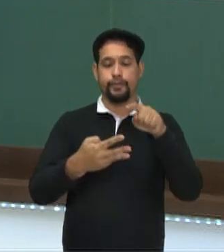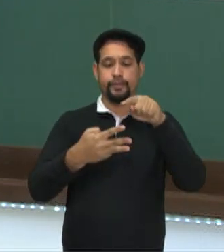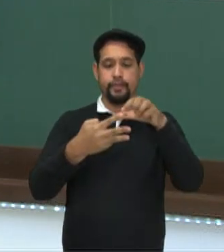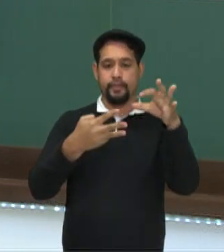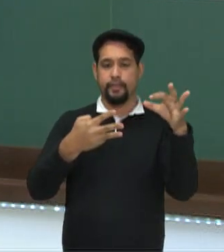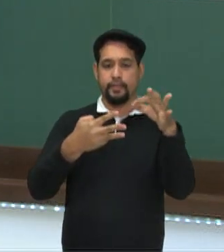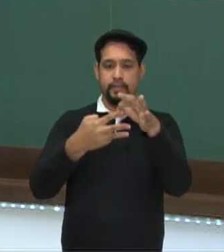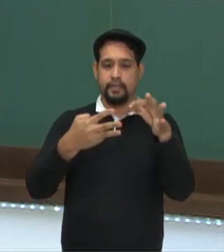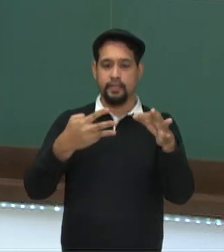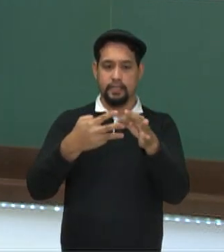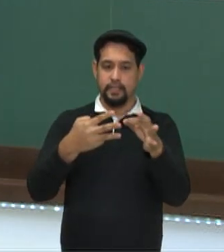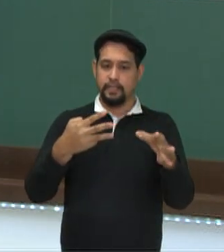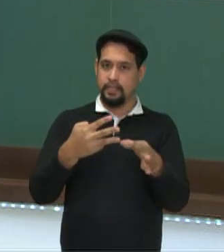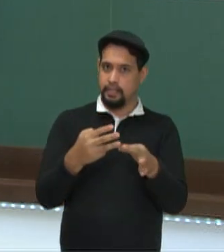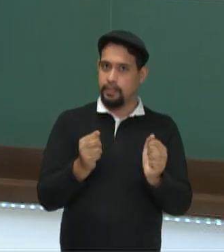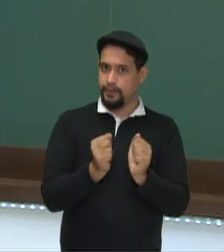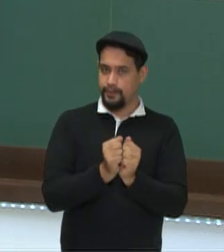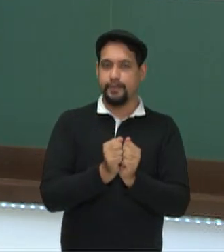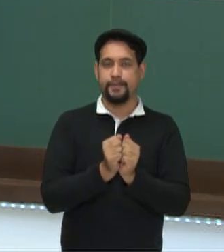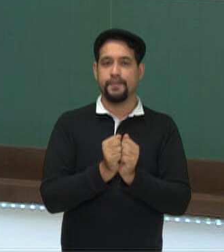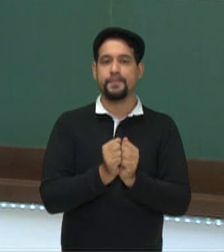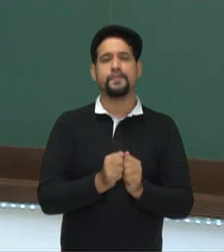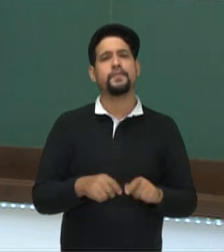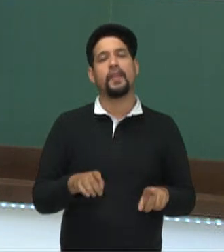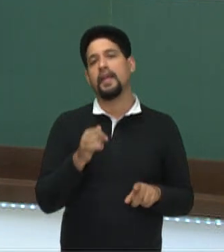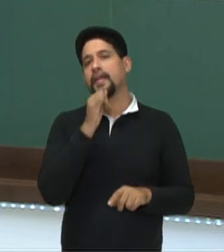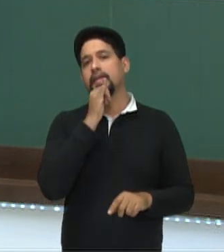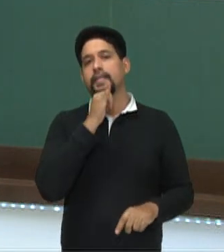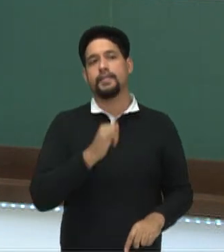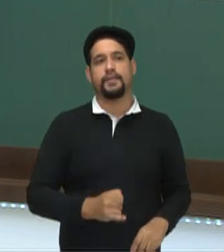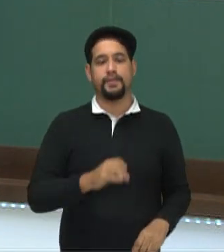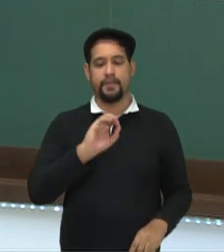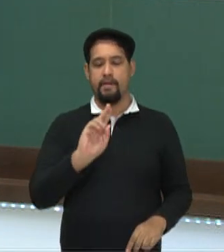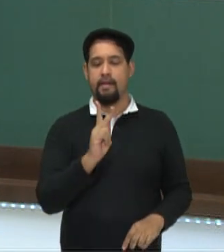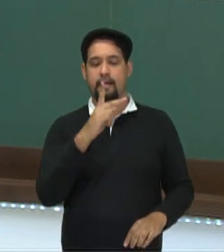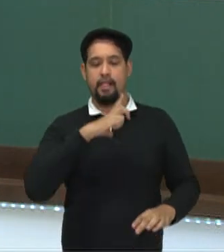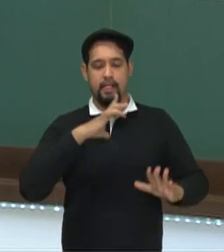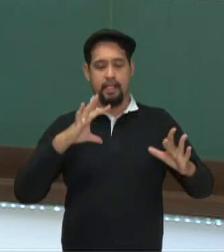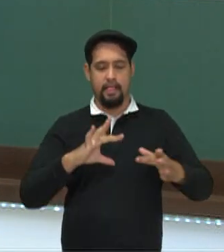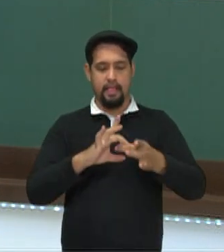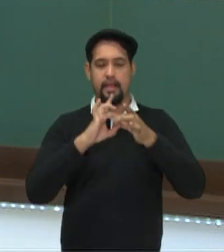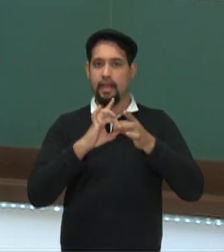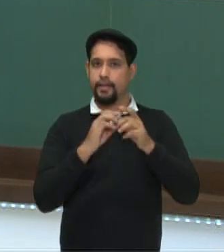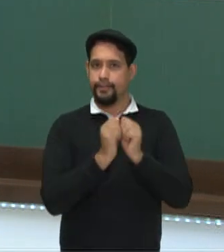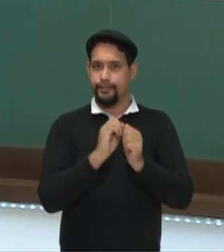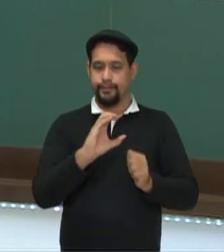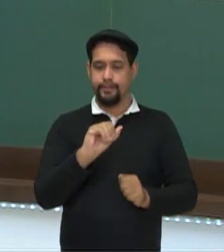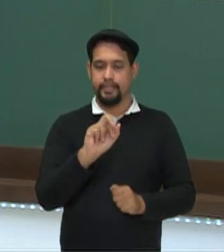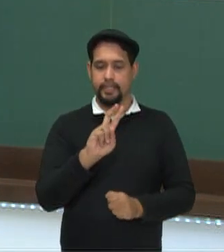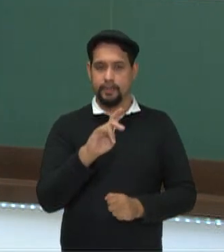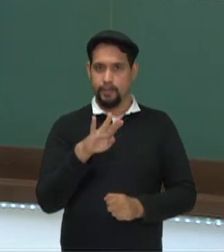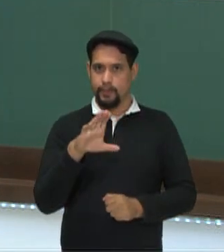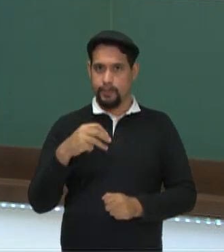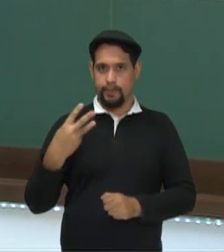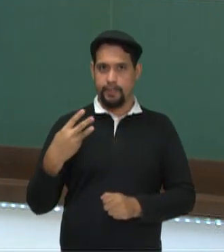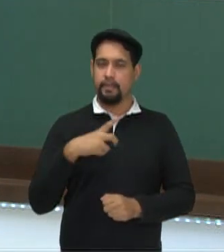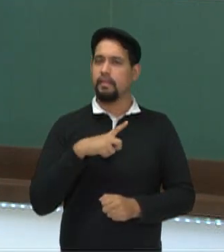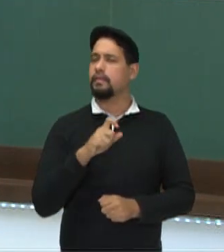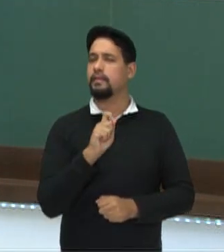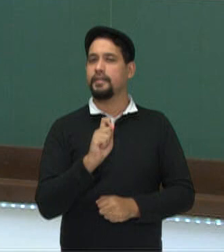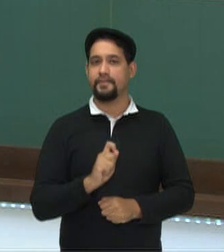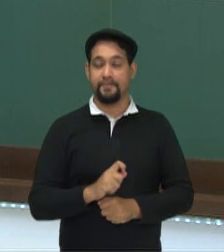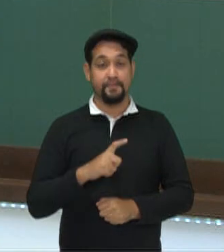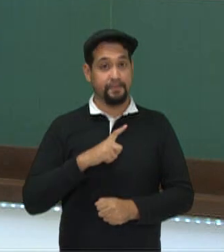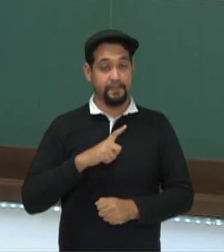3 carbonos. E aí, se o OH estiver ligado neste carbono terciário, nós temos